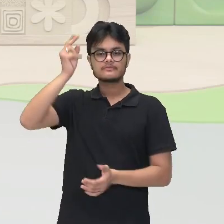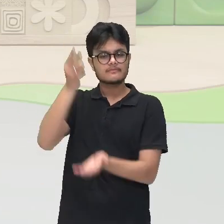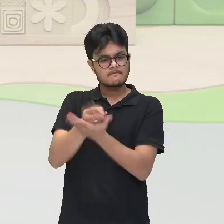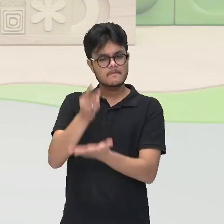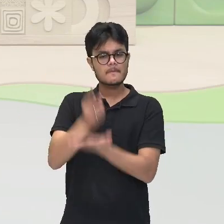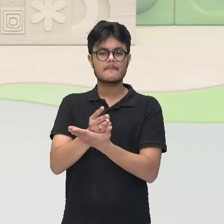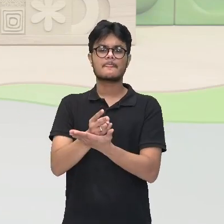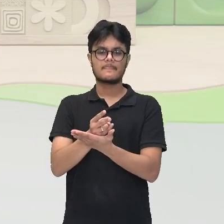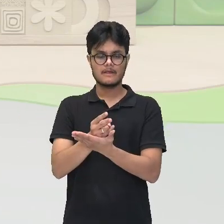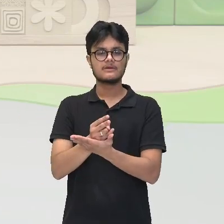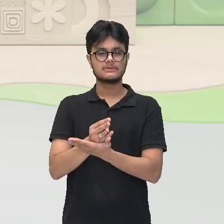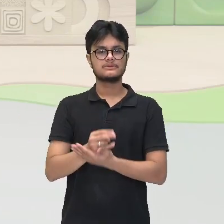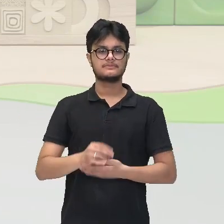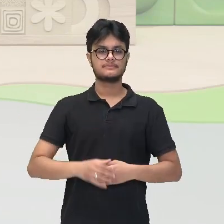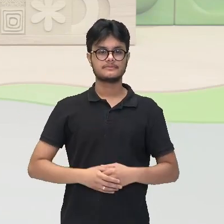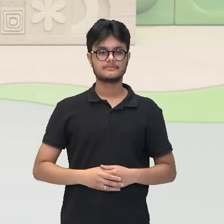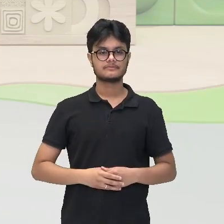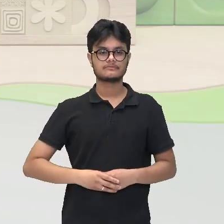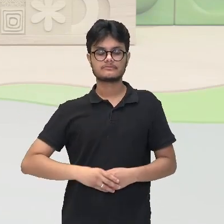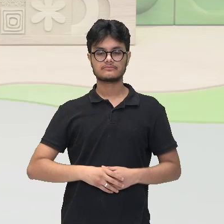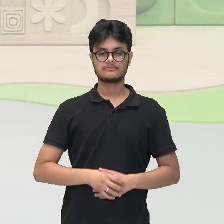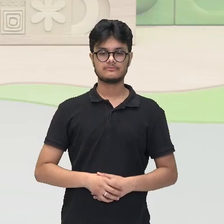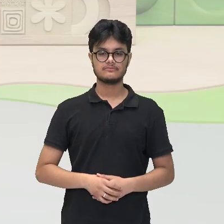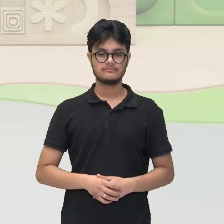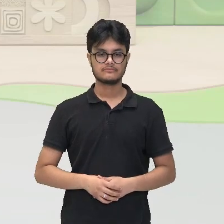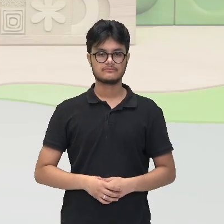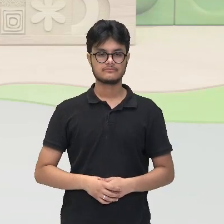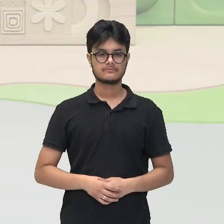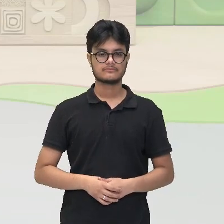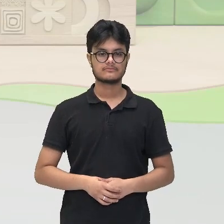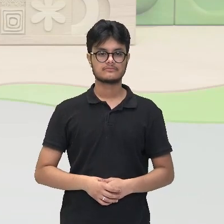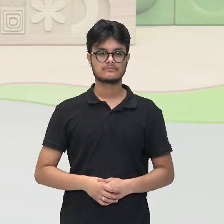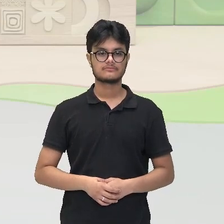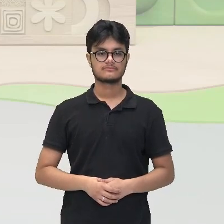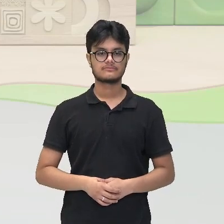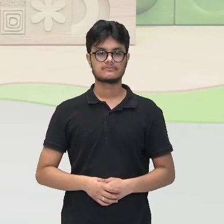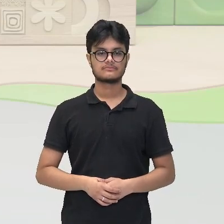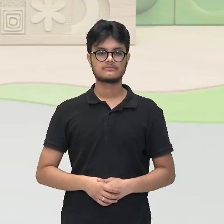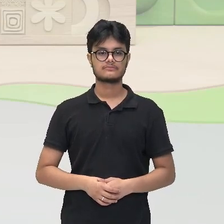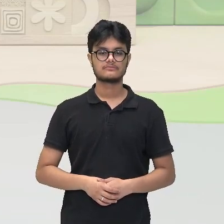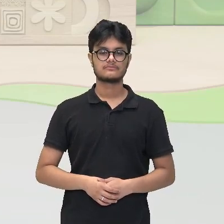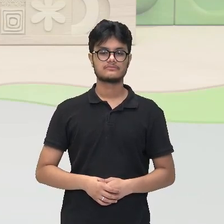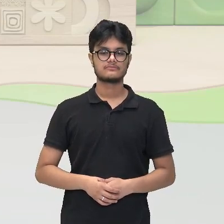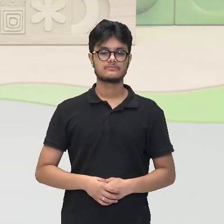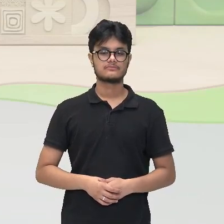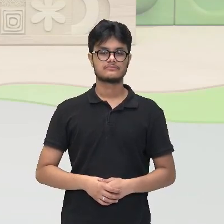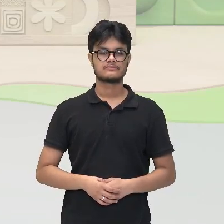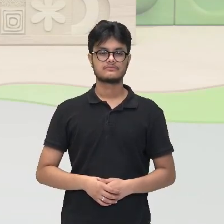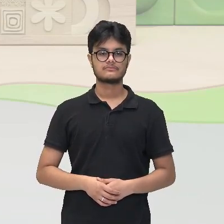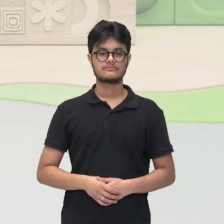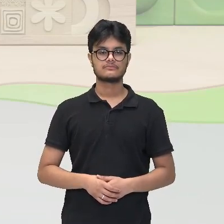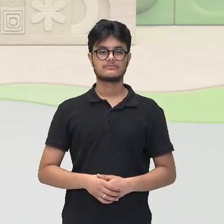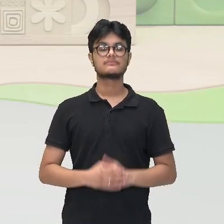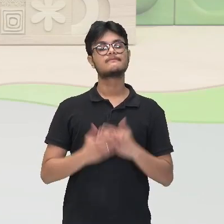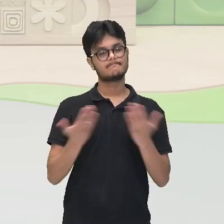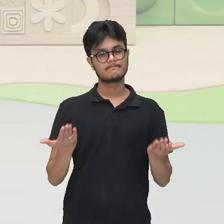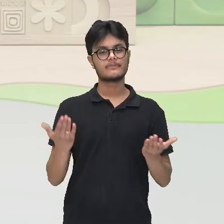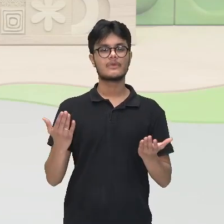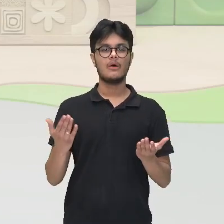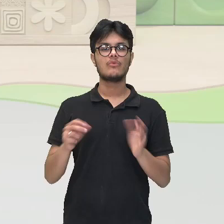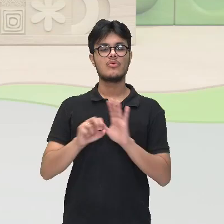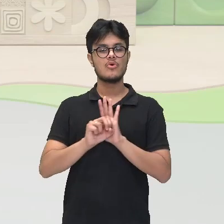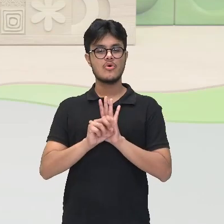mais meninas e mulheres vacinadas contra esse vírus, certo? Então, o